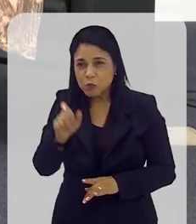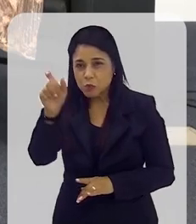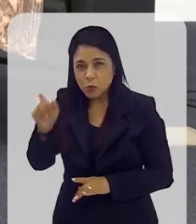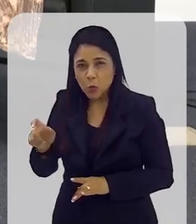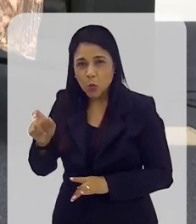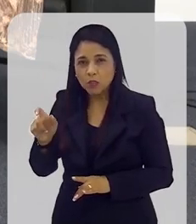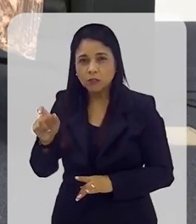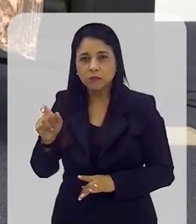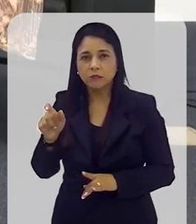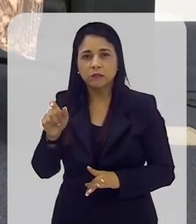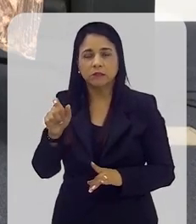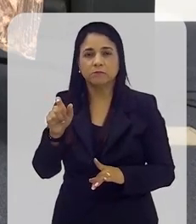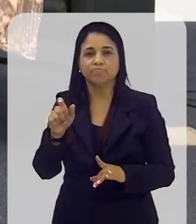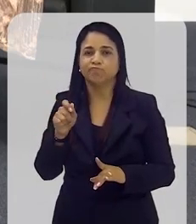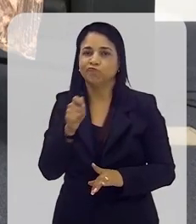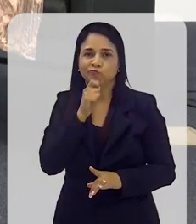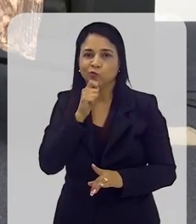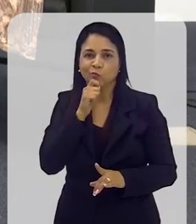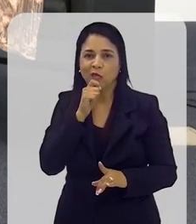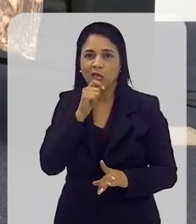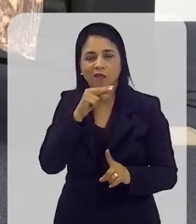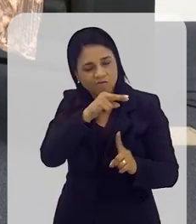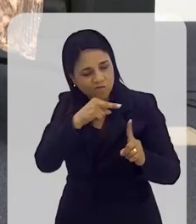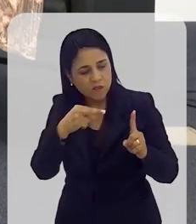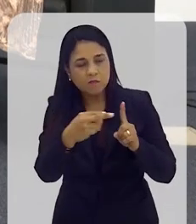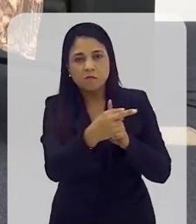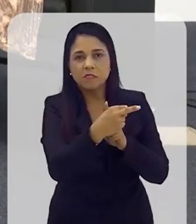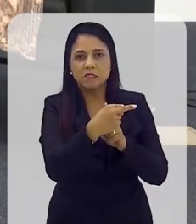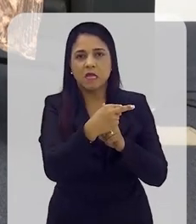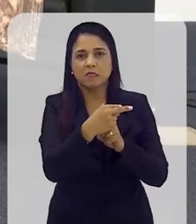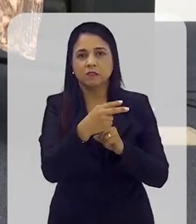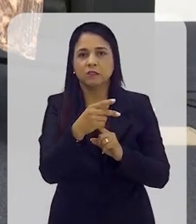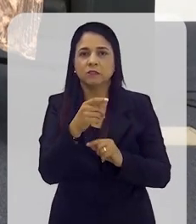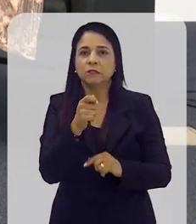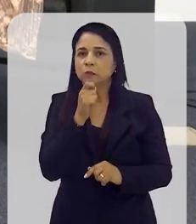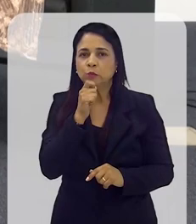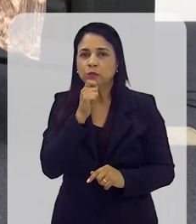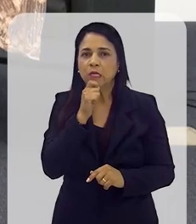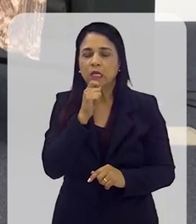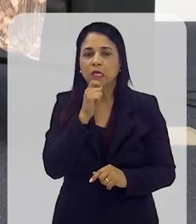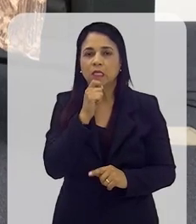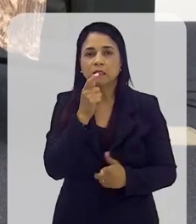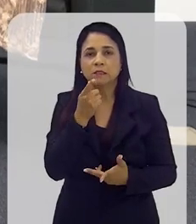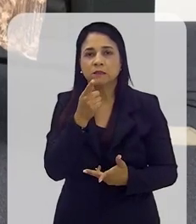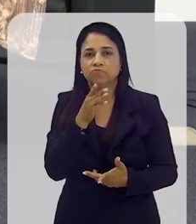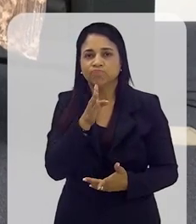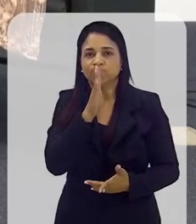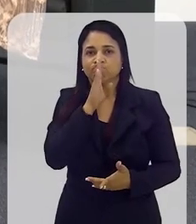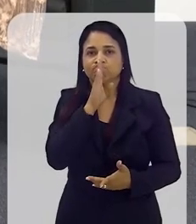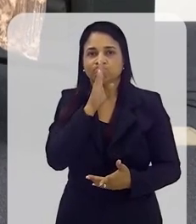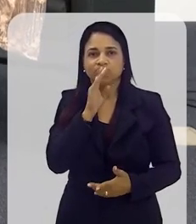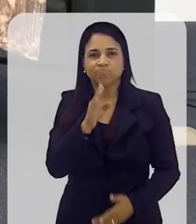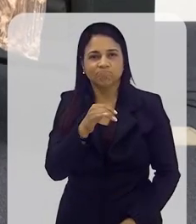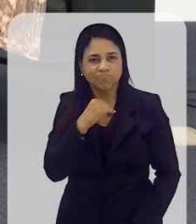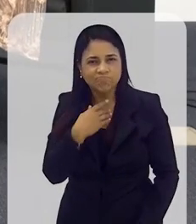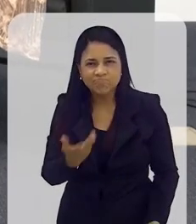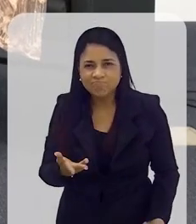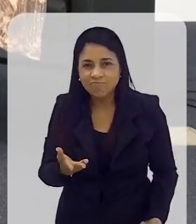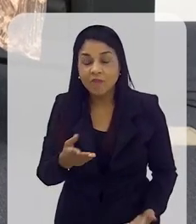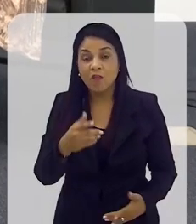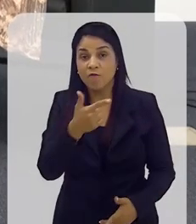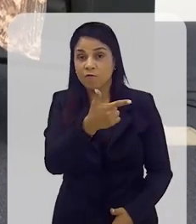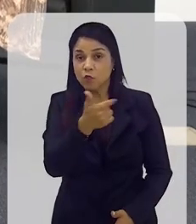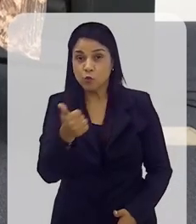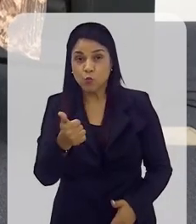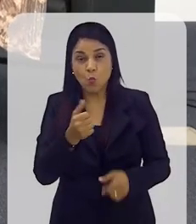são ainda invisibilizadas e silenciadas? Nossa, eu vou te falar que já são 21 anos de profissão,